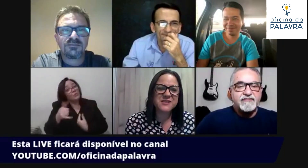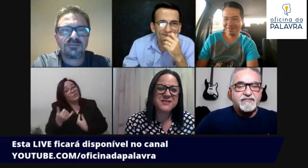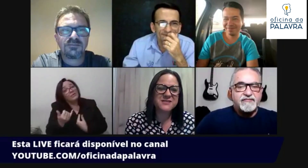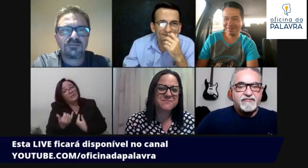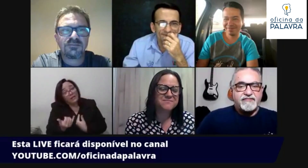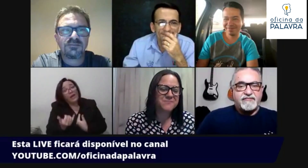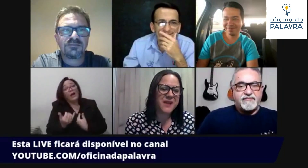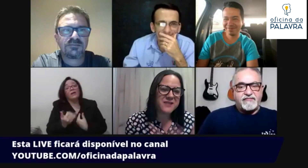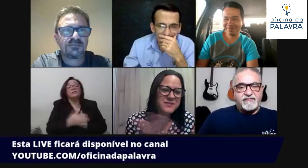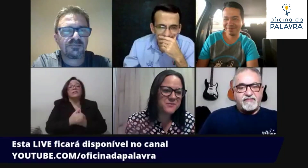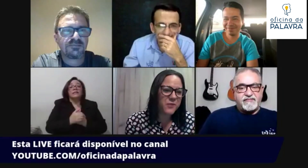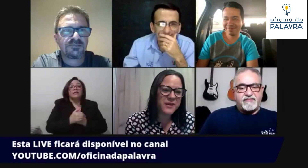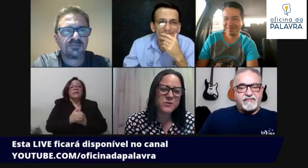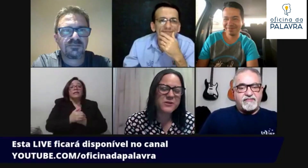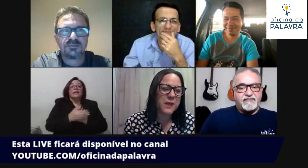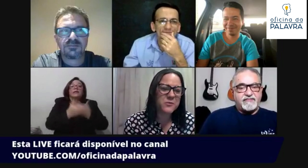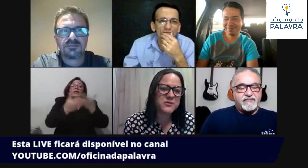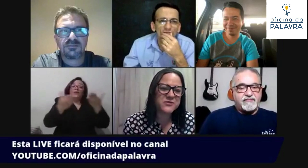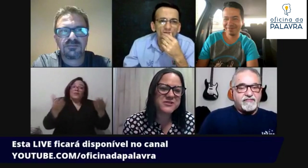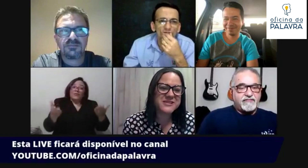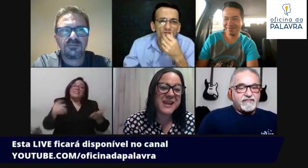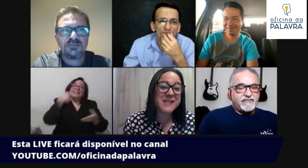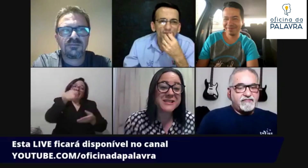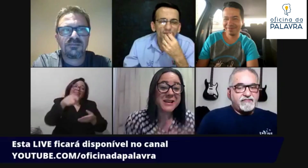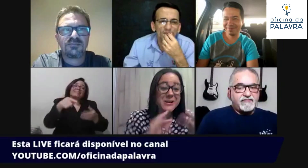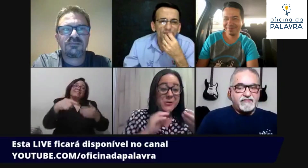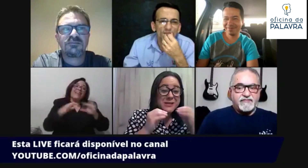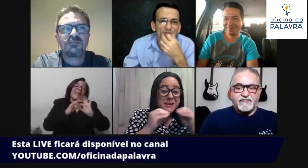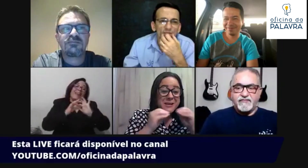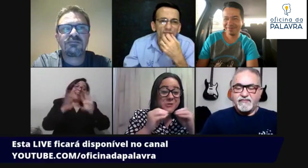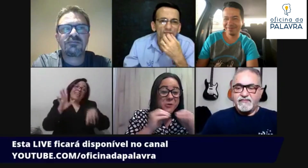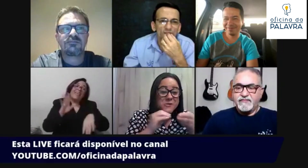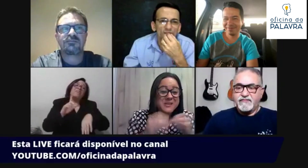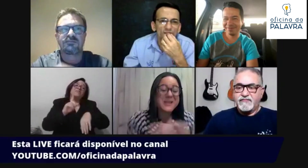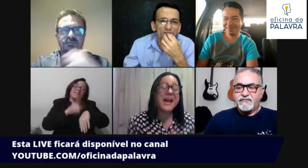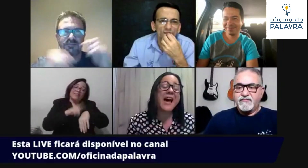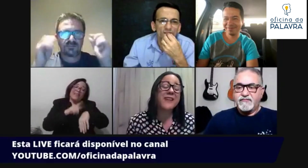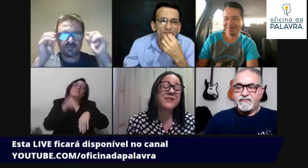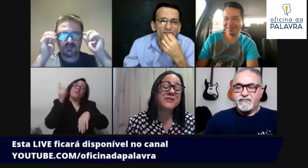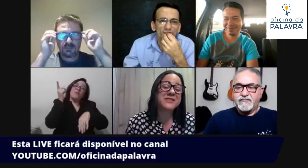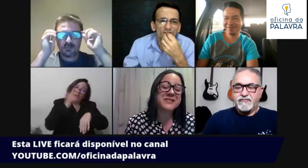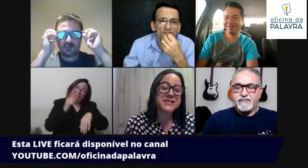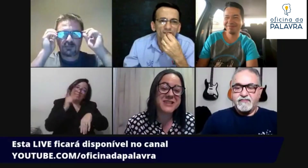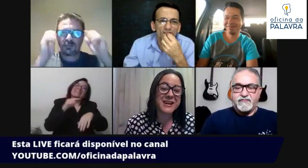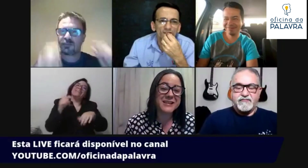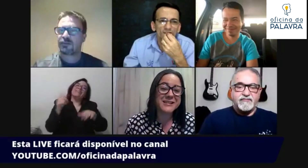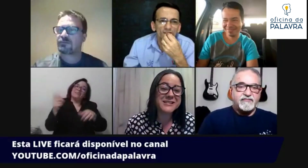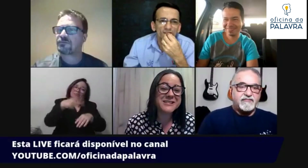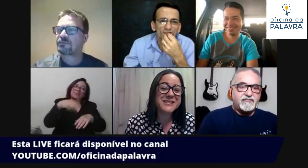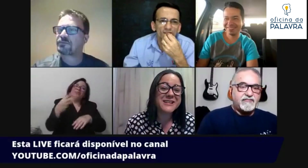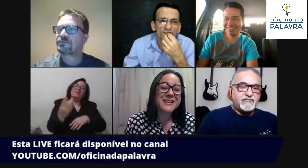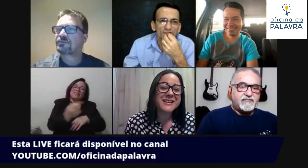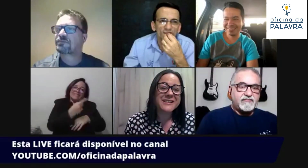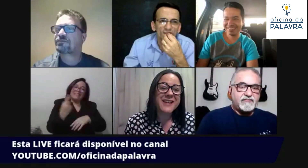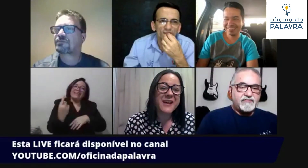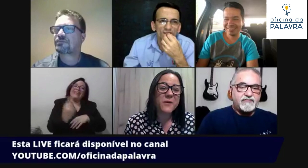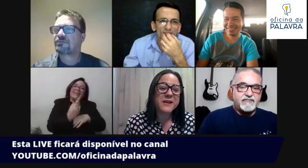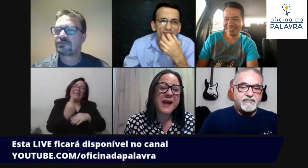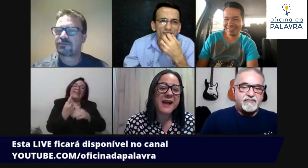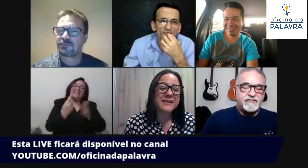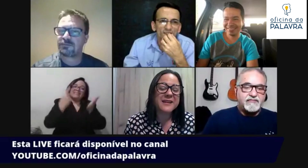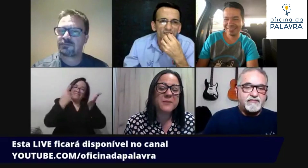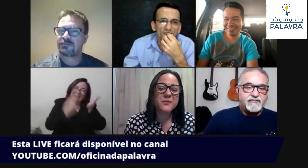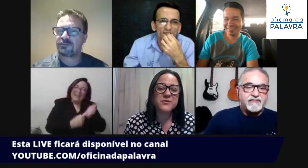de vocês, né, dispor isso, o tempo de vocês, conseguimos conciliar nossas agendas,